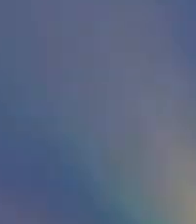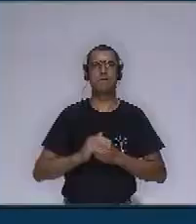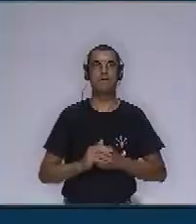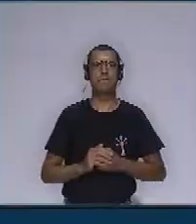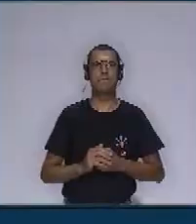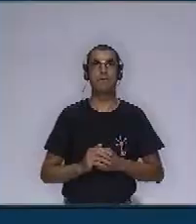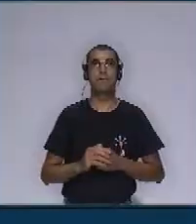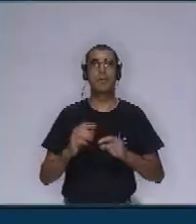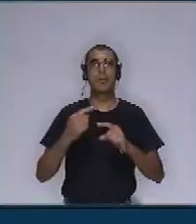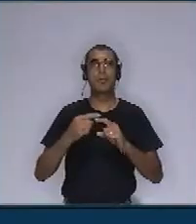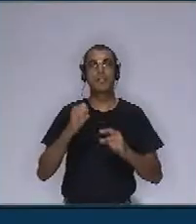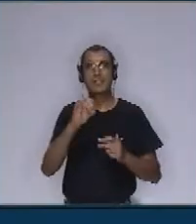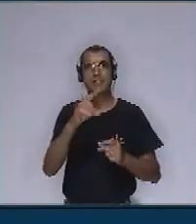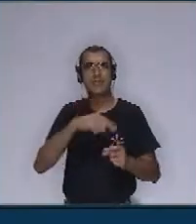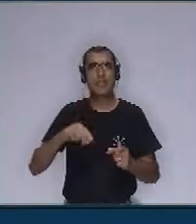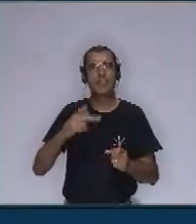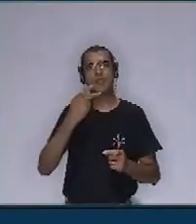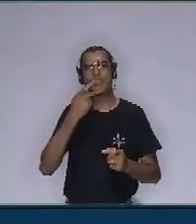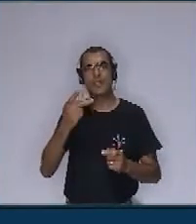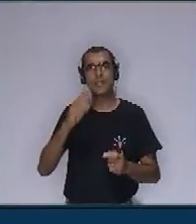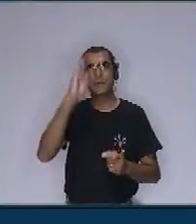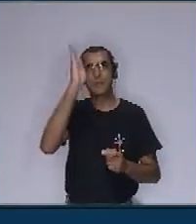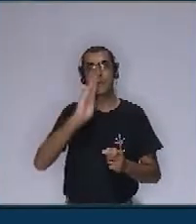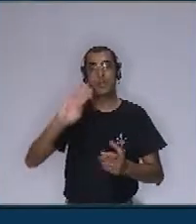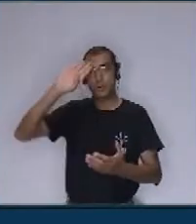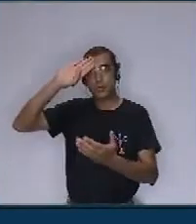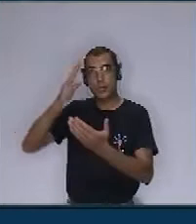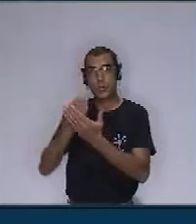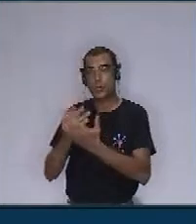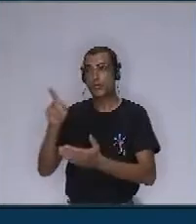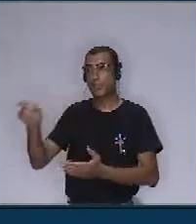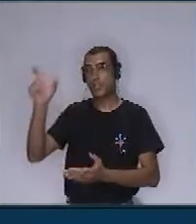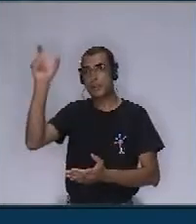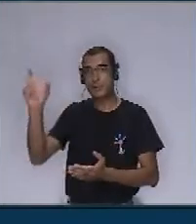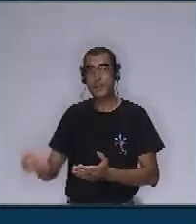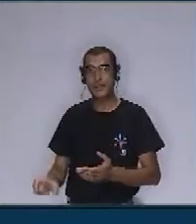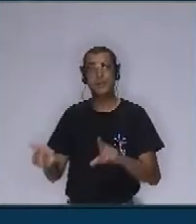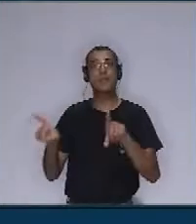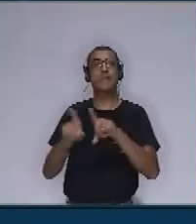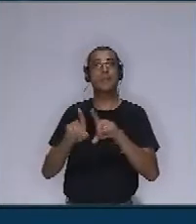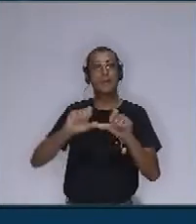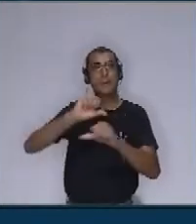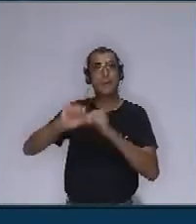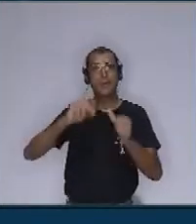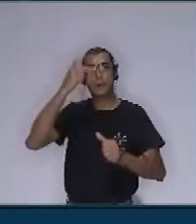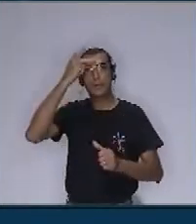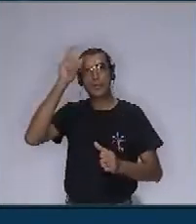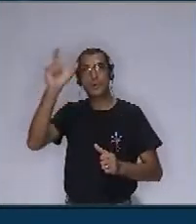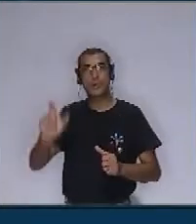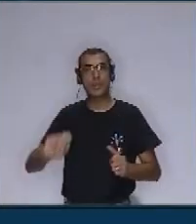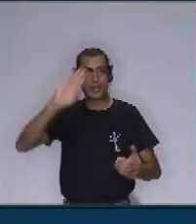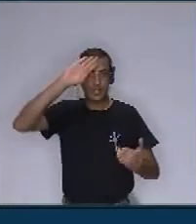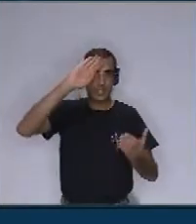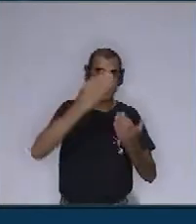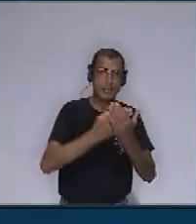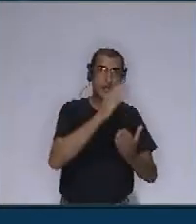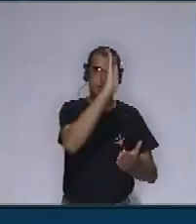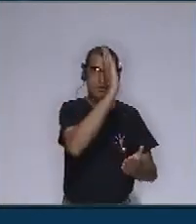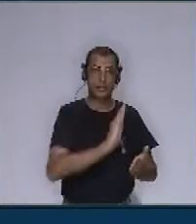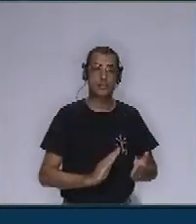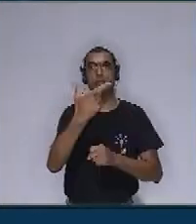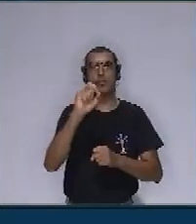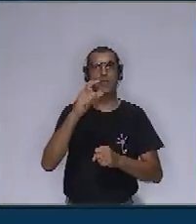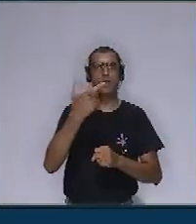Se a gente fala de um Brasil que acredita nas pessoas e pessoas que acreditam no Brasil, começa sobretudo porque a gente acredita